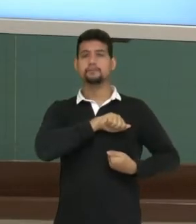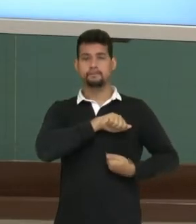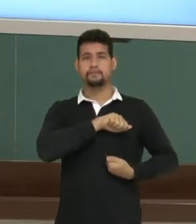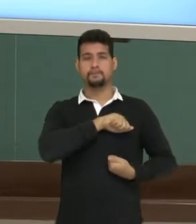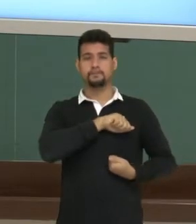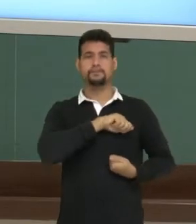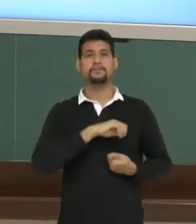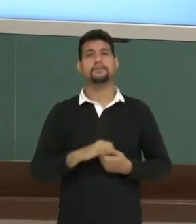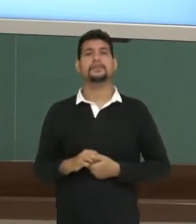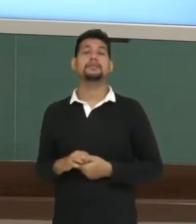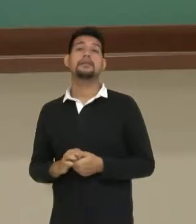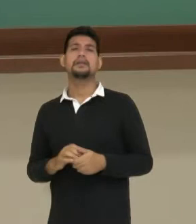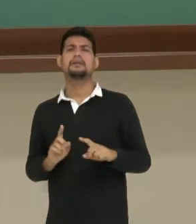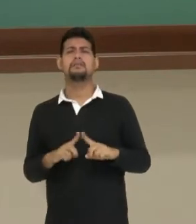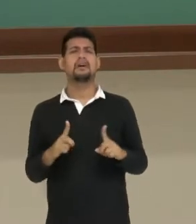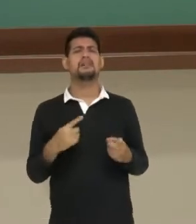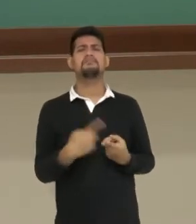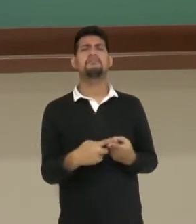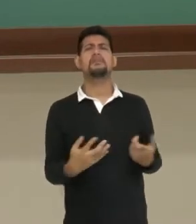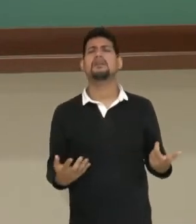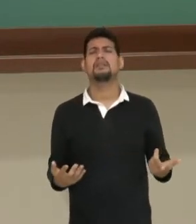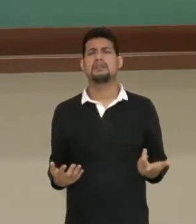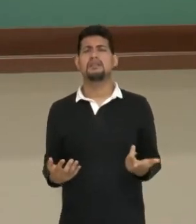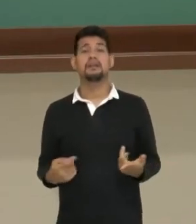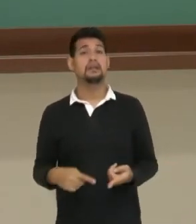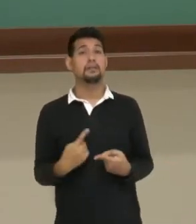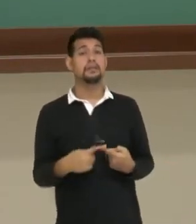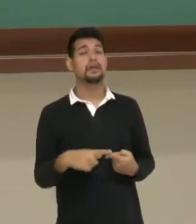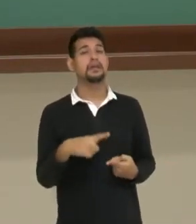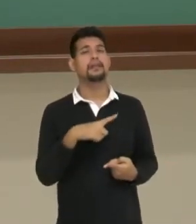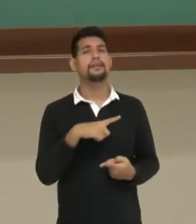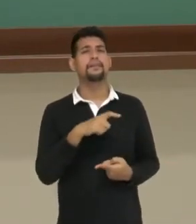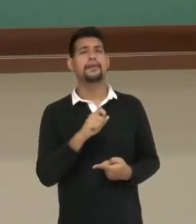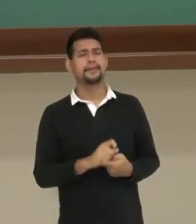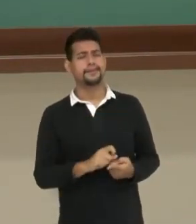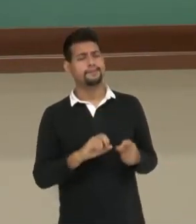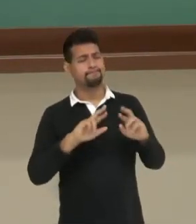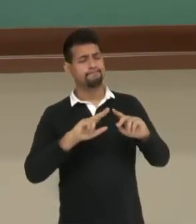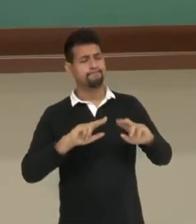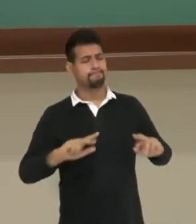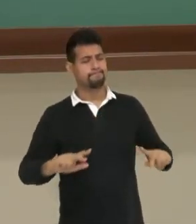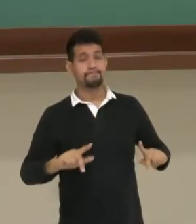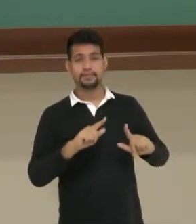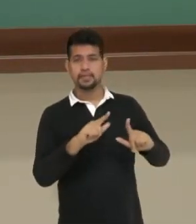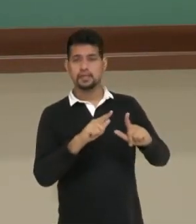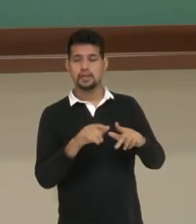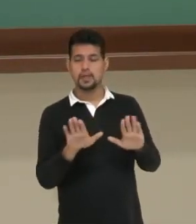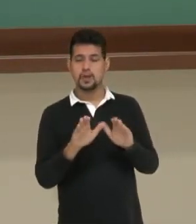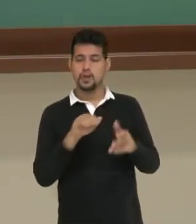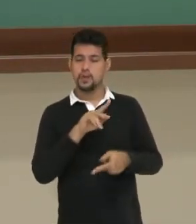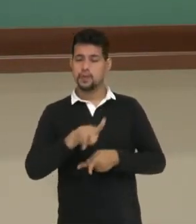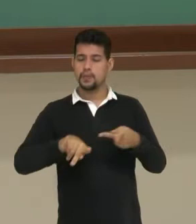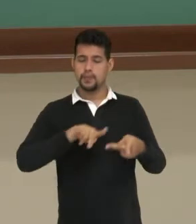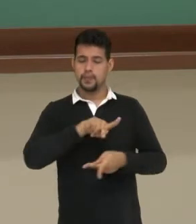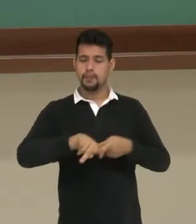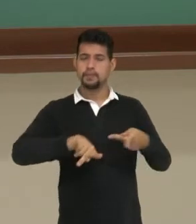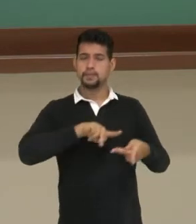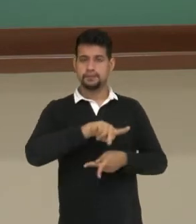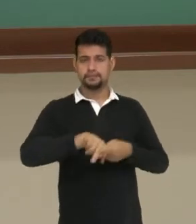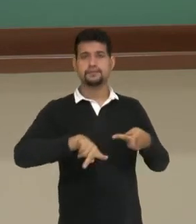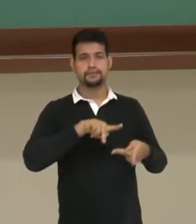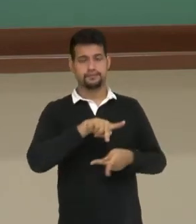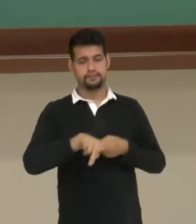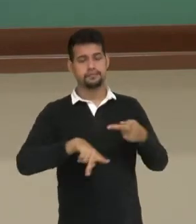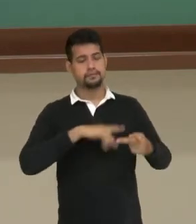da humanidade. Por quê? Porque ali estão os vestígios dessa civilização, né? Que